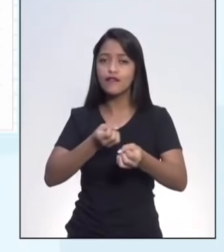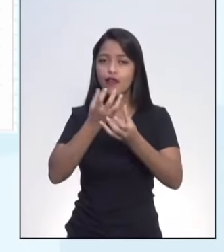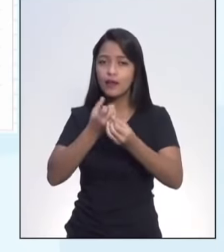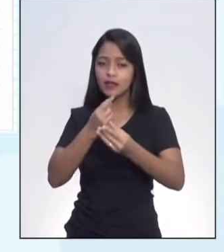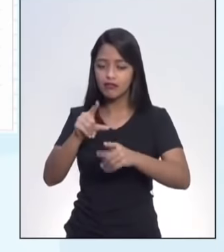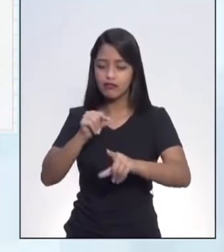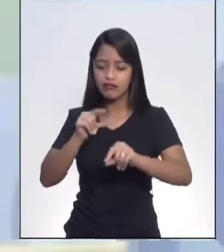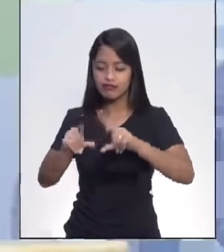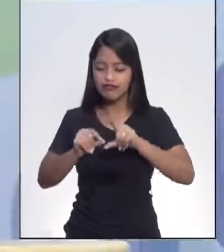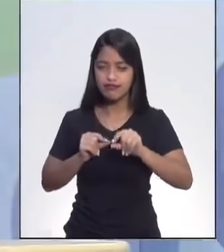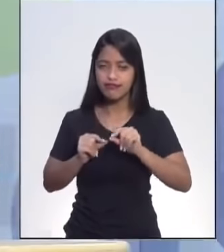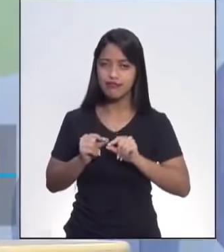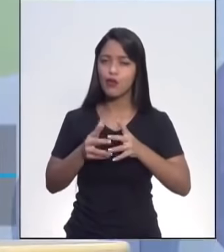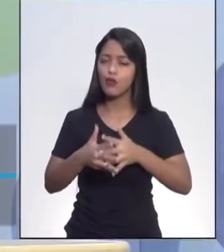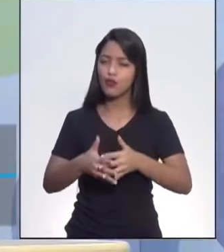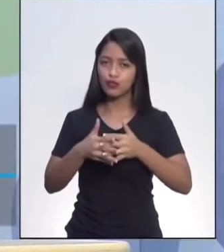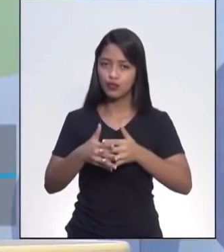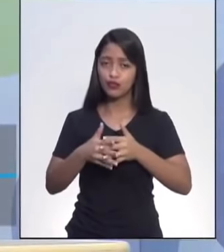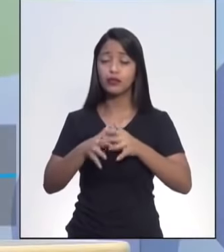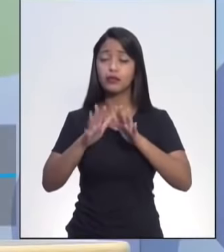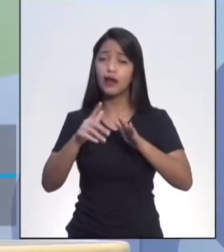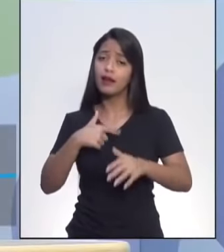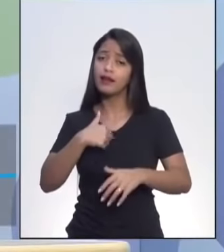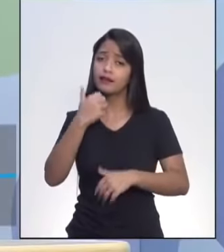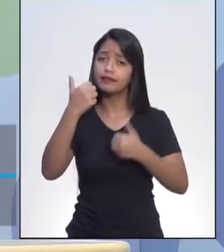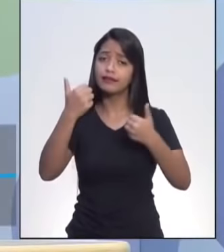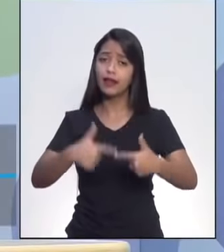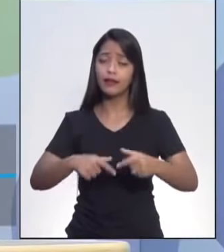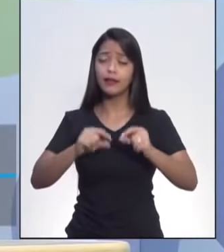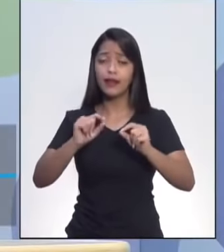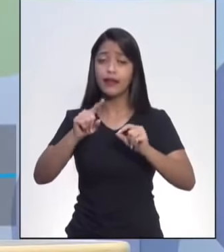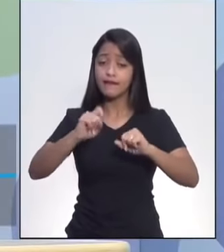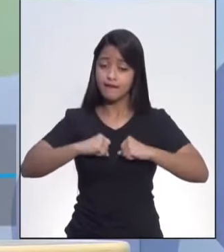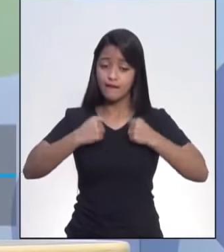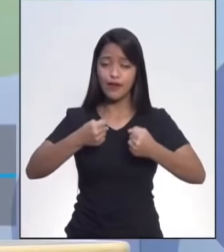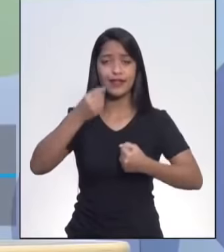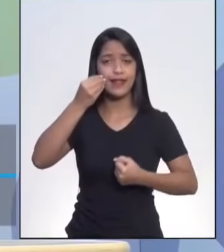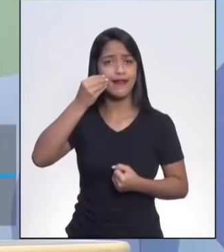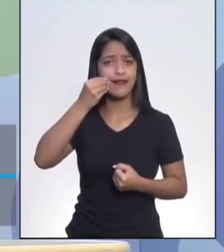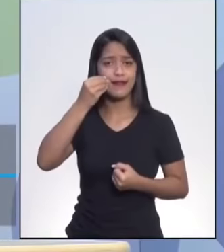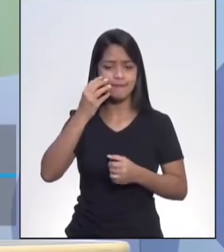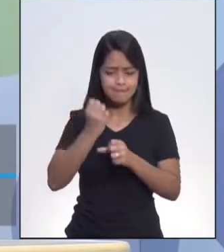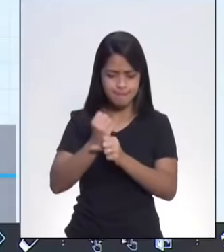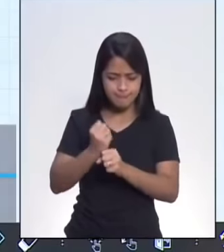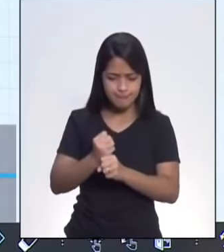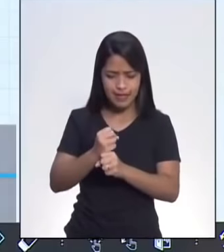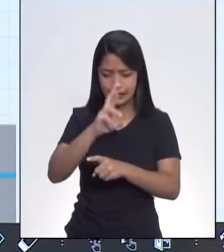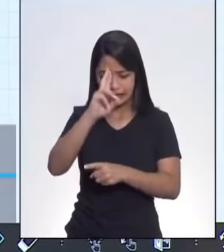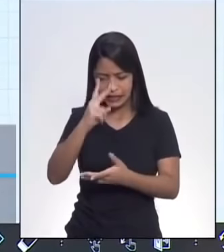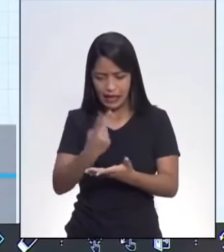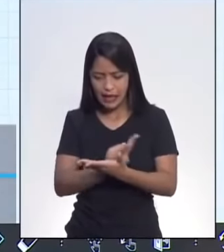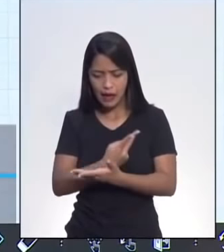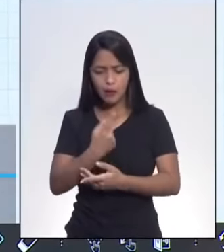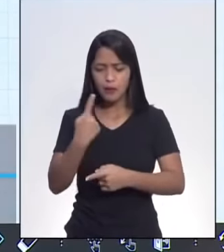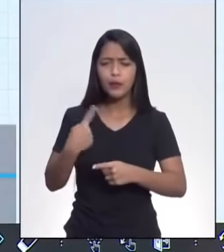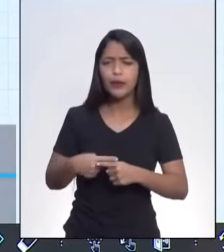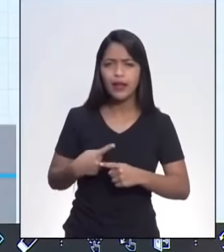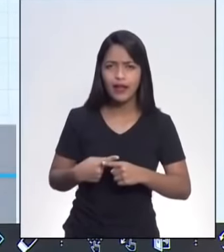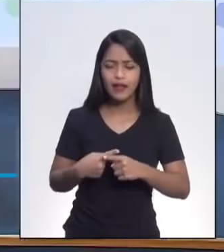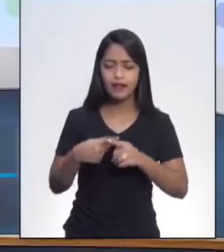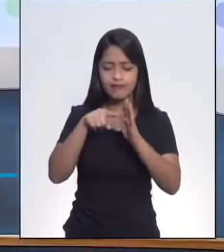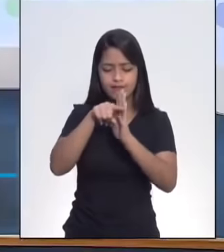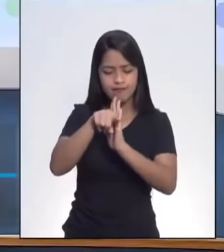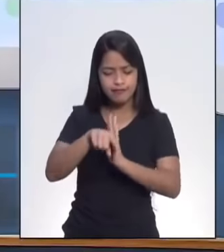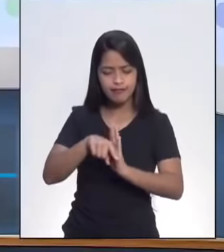falei. Tem que tentar e, se errar, é entender por que errou. Combinado? Localização, né? Tem que brincar com